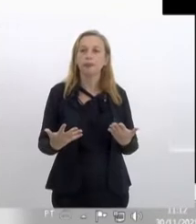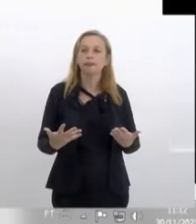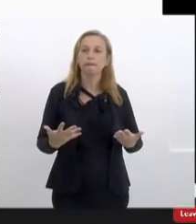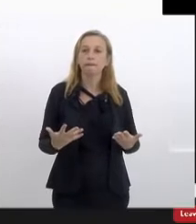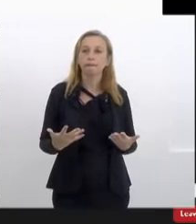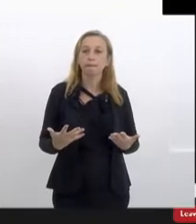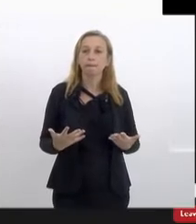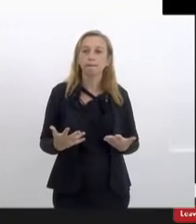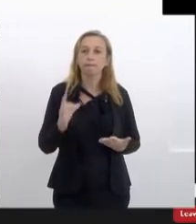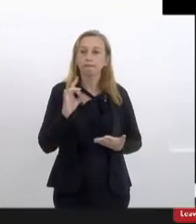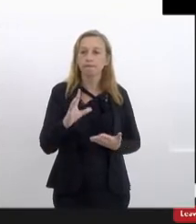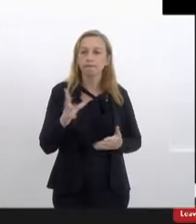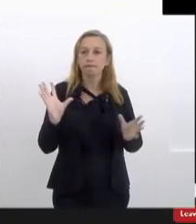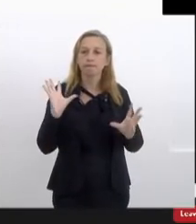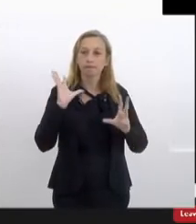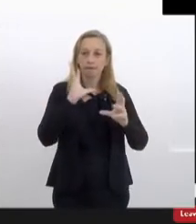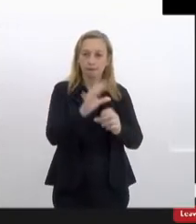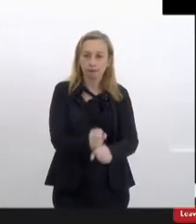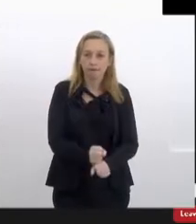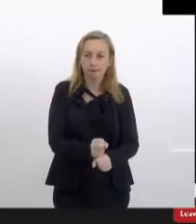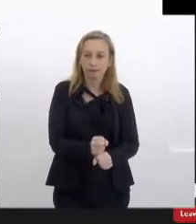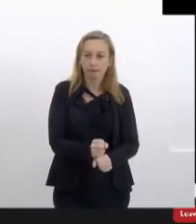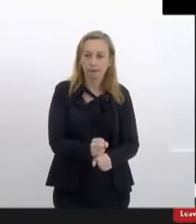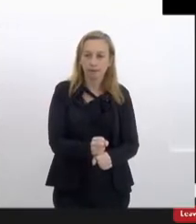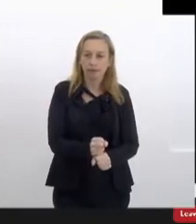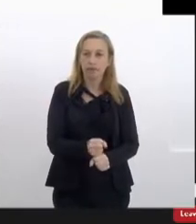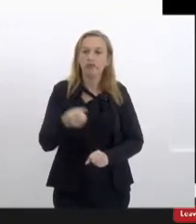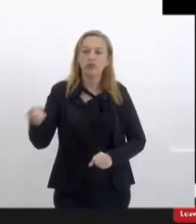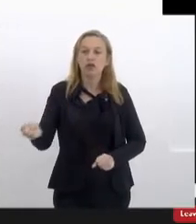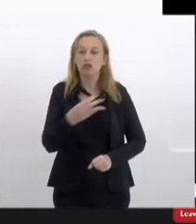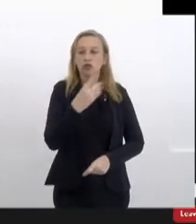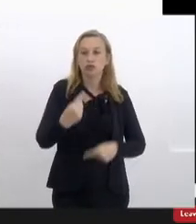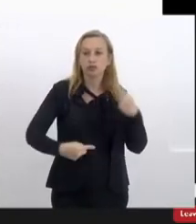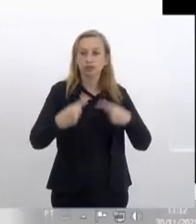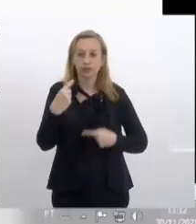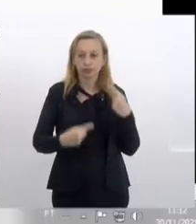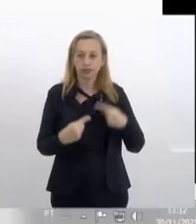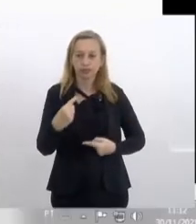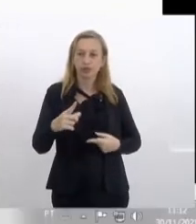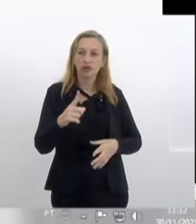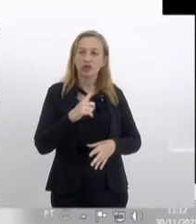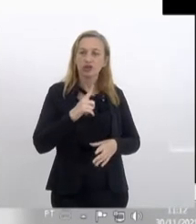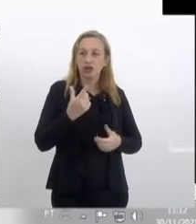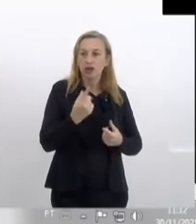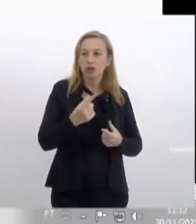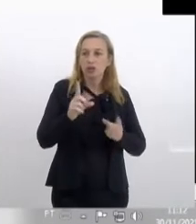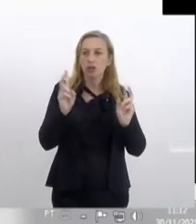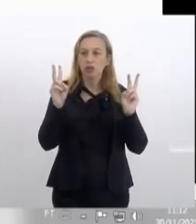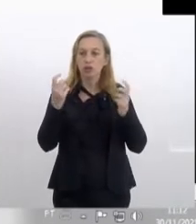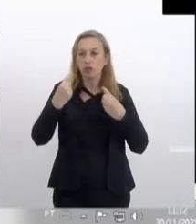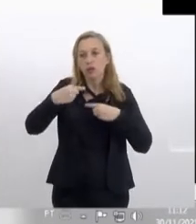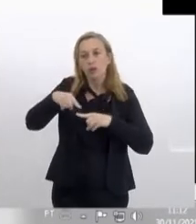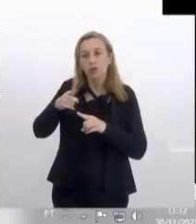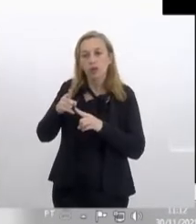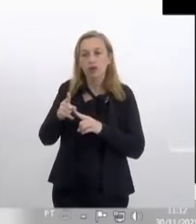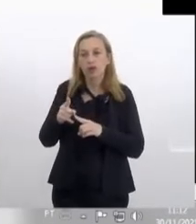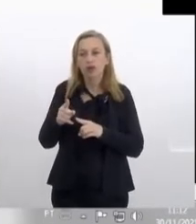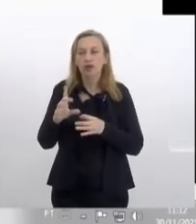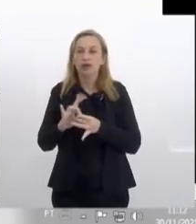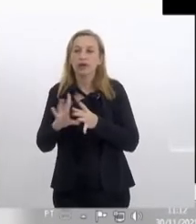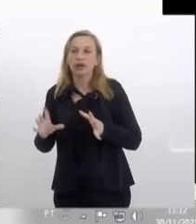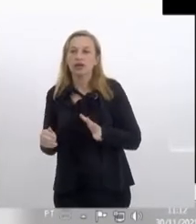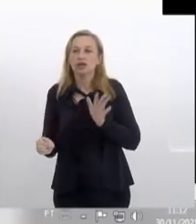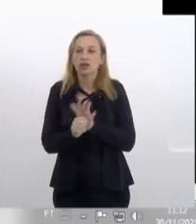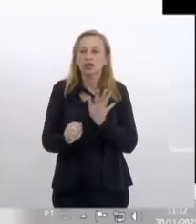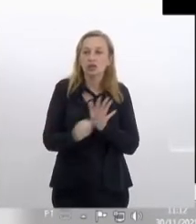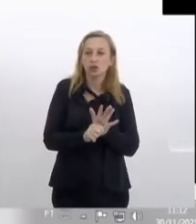assim, só fazendo um resumo, a nova política, a nova lei, tem uma posição contrária à legalização das drogas.